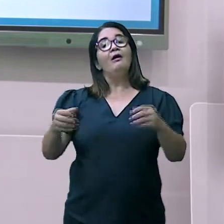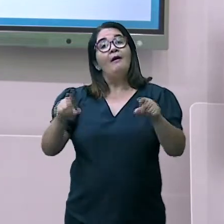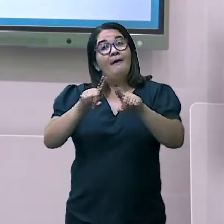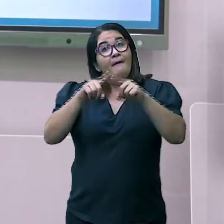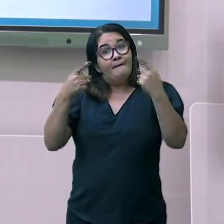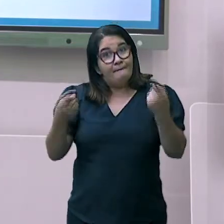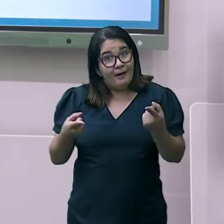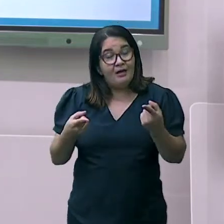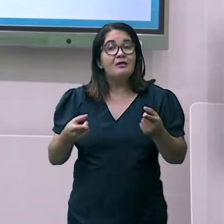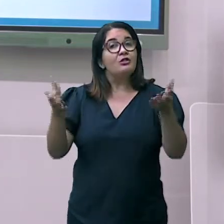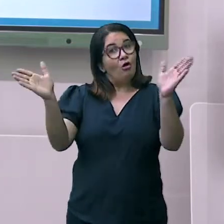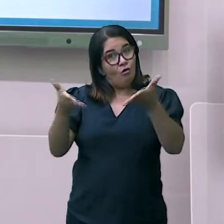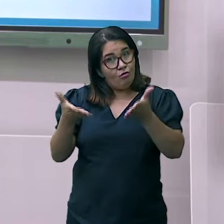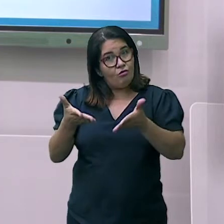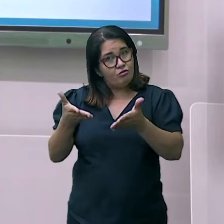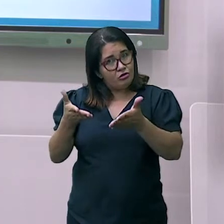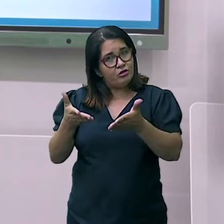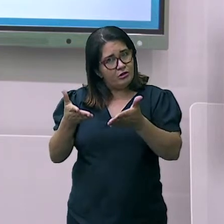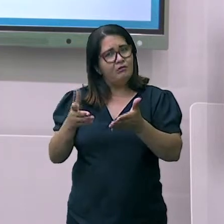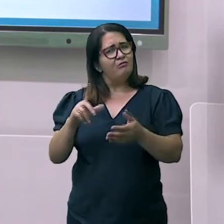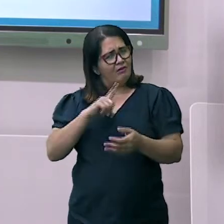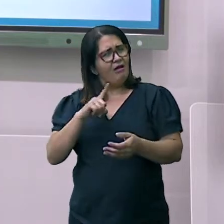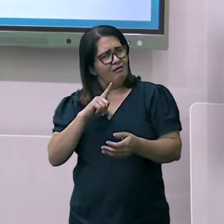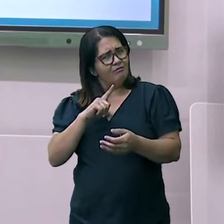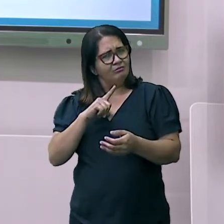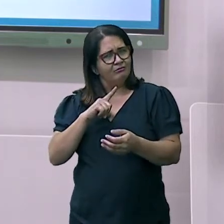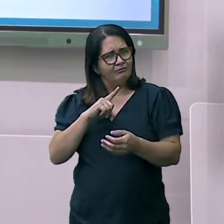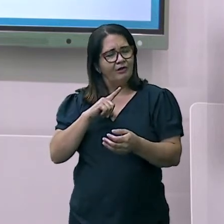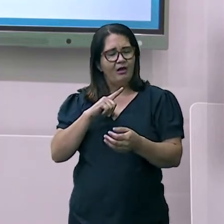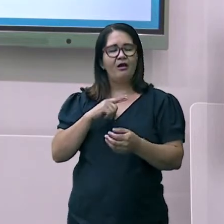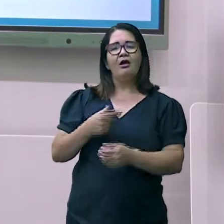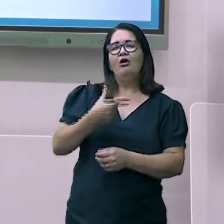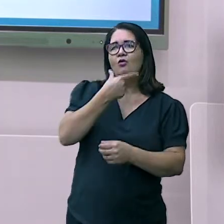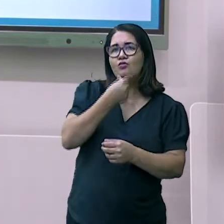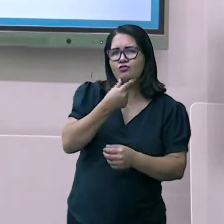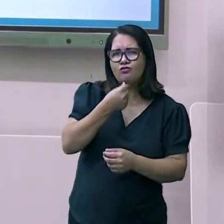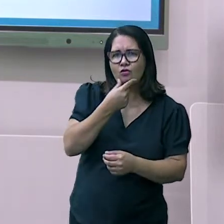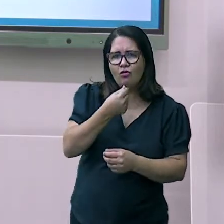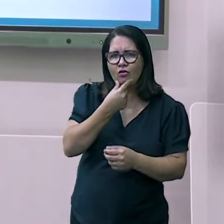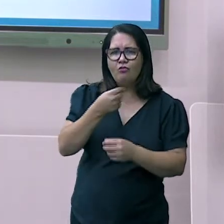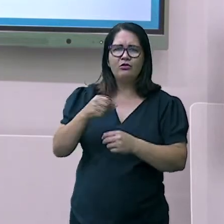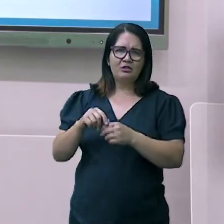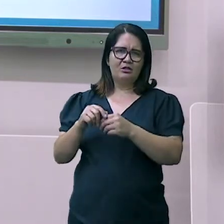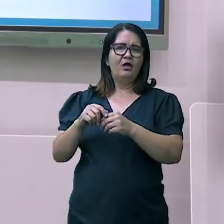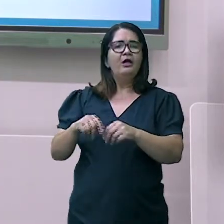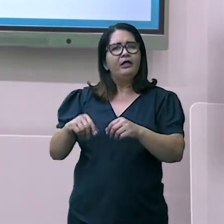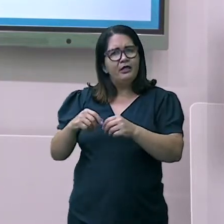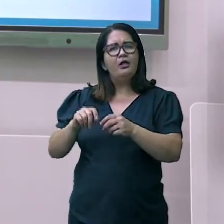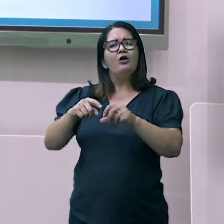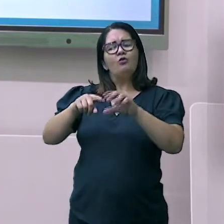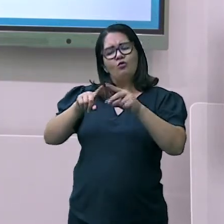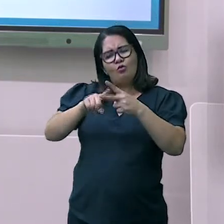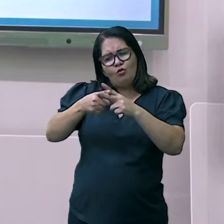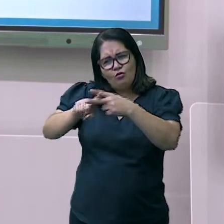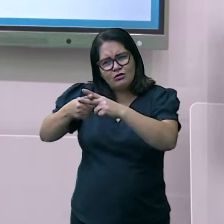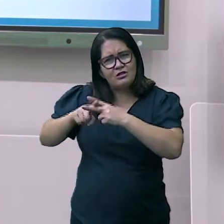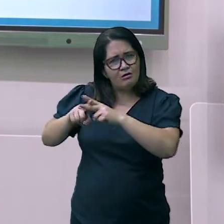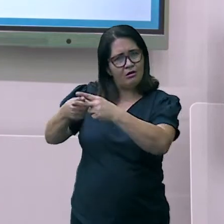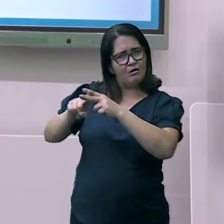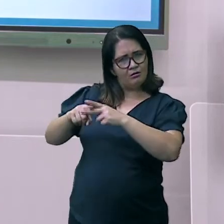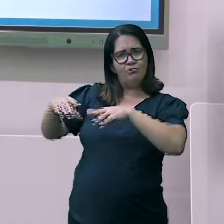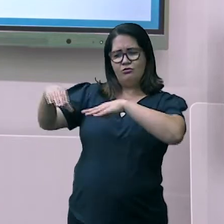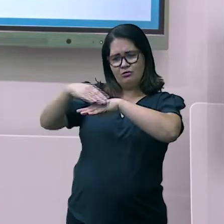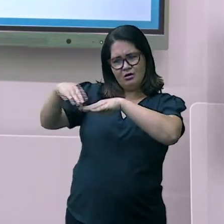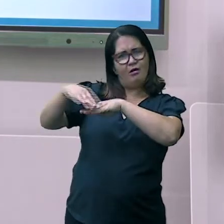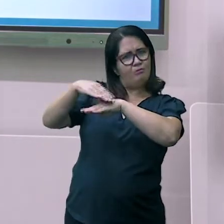produzem sapatos, né? Só que, assim como os alfaiates também, o preço é muito maior